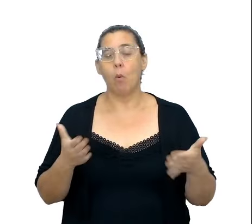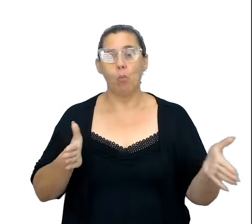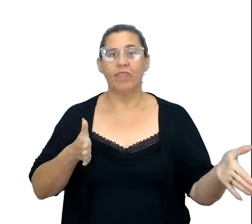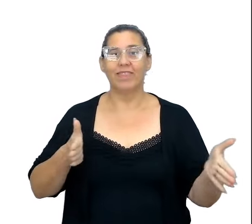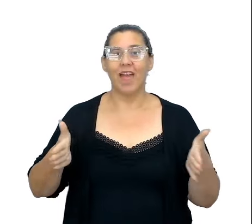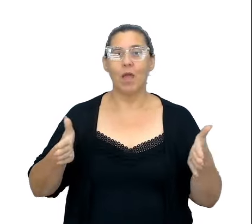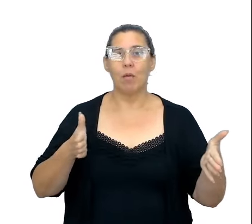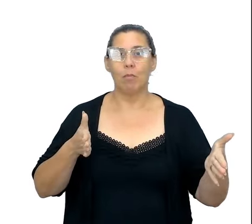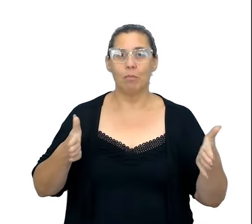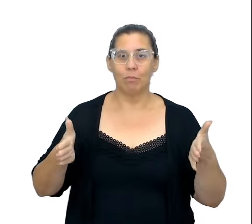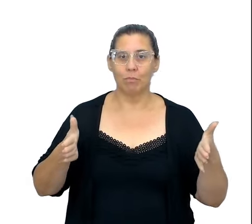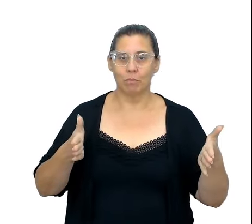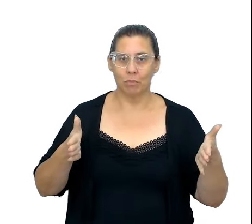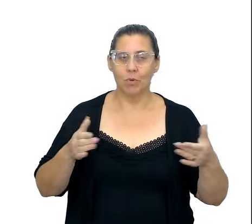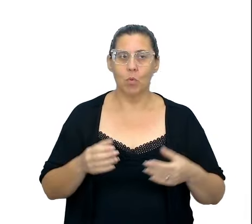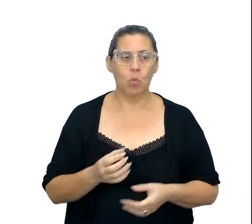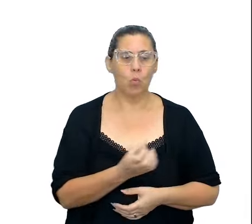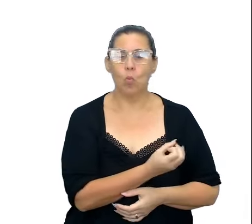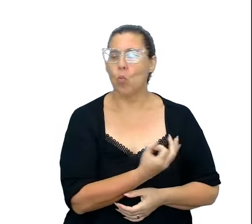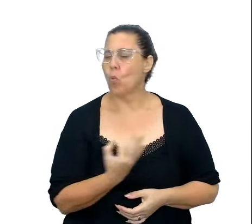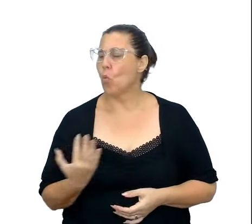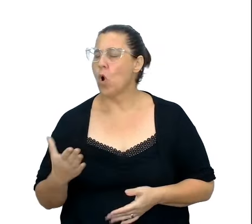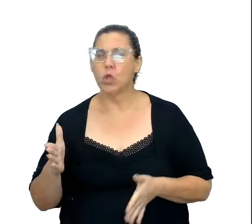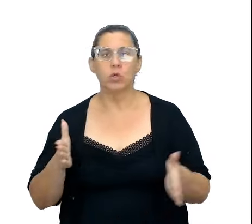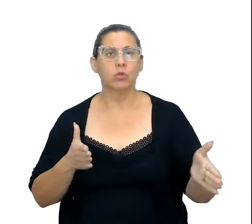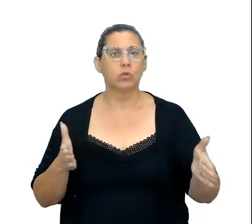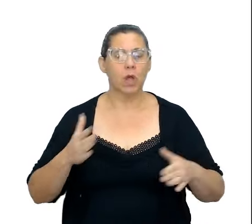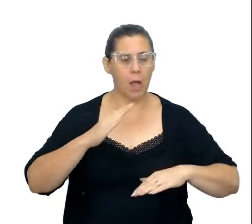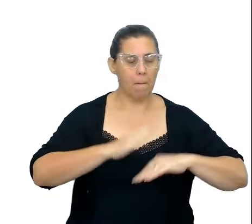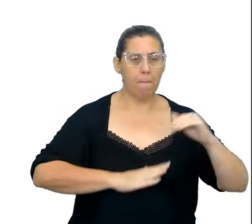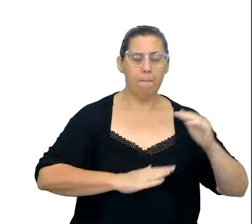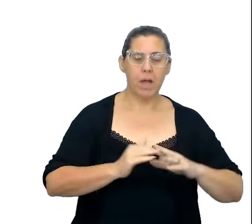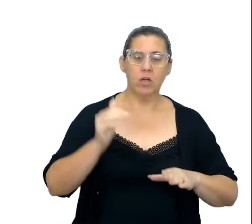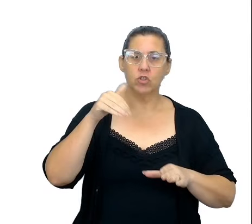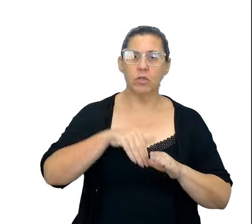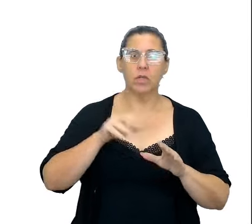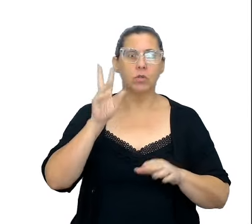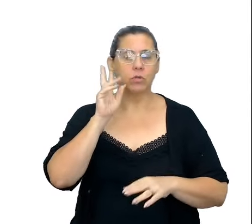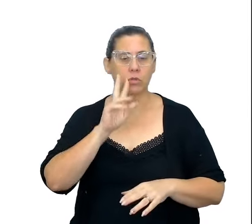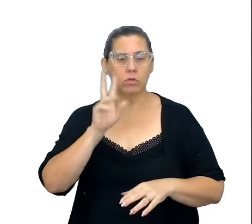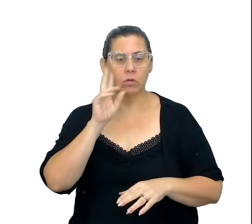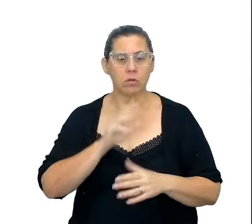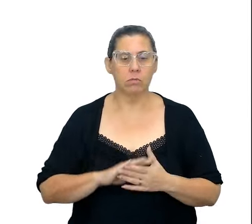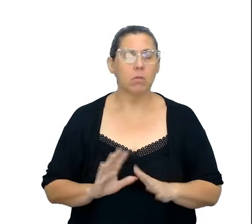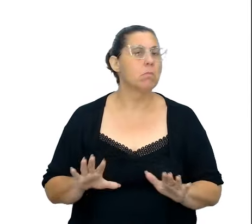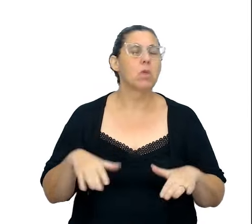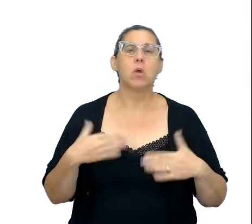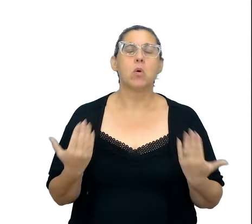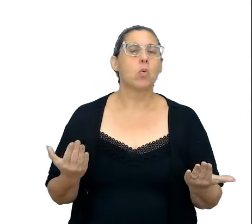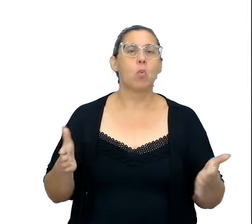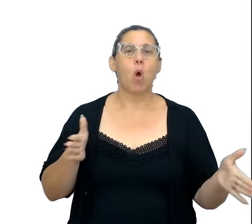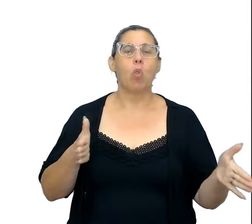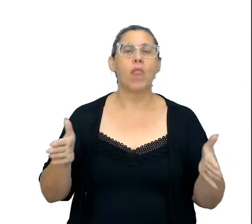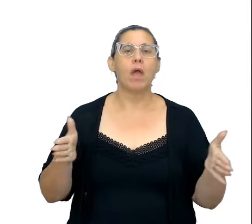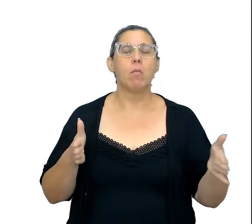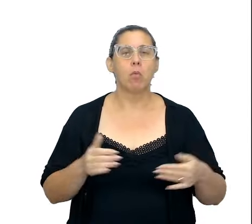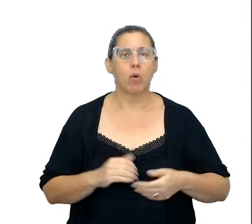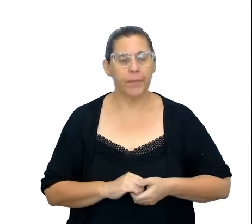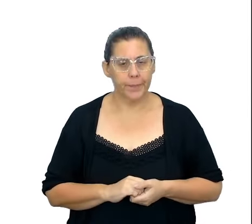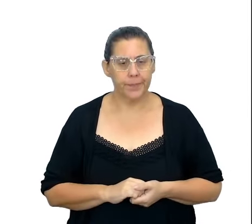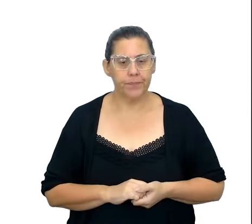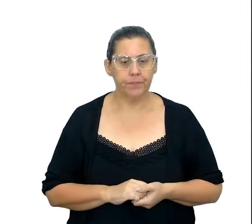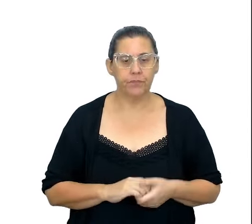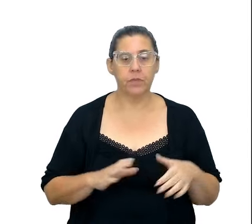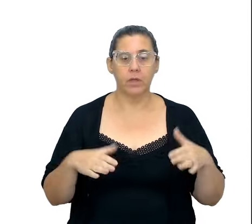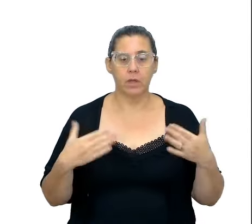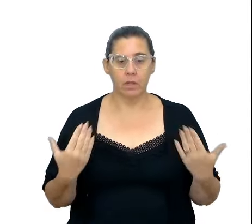tempo, né? O tempo que vai durar aí todas essas ações dentro da sua história. Descreva em qual tempo acontece a narrativa. Além